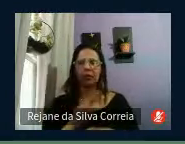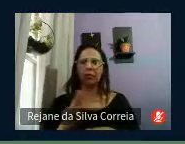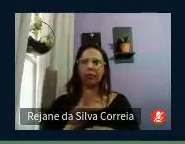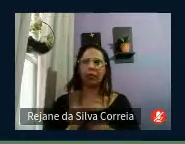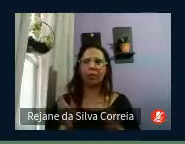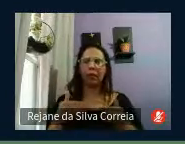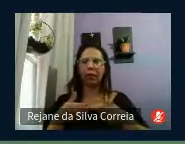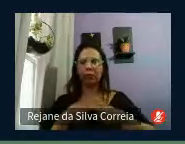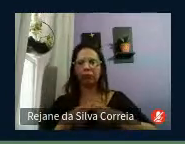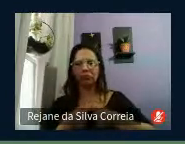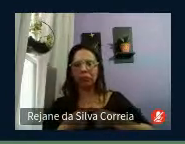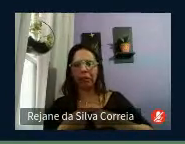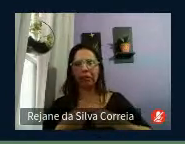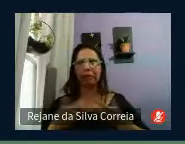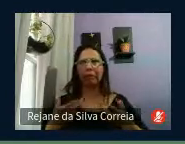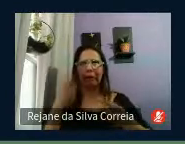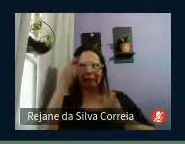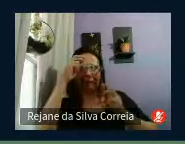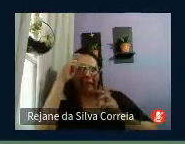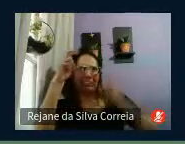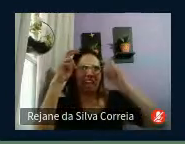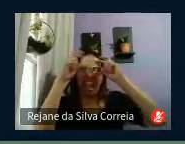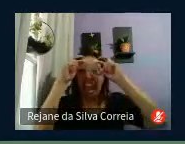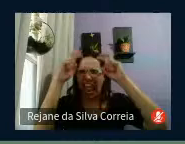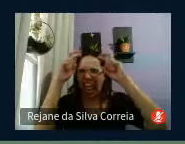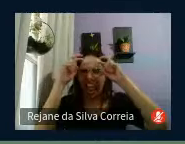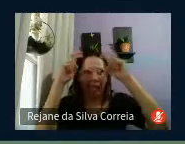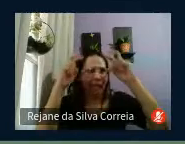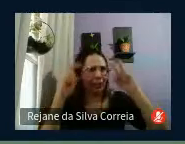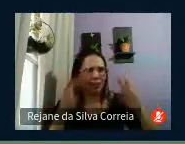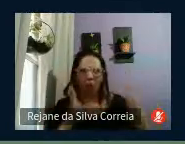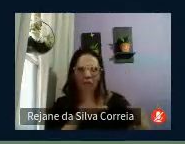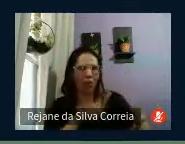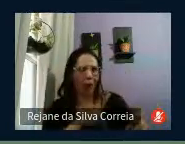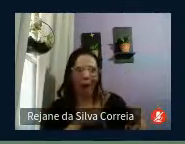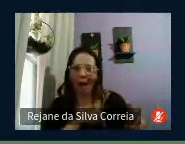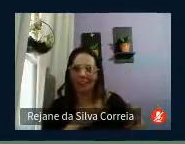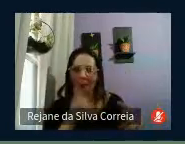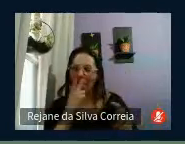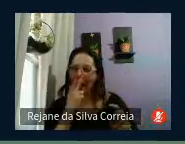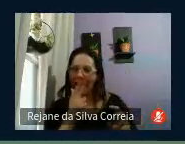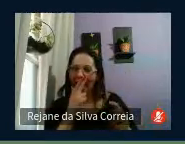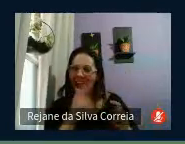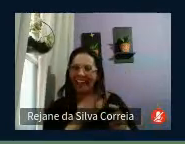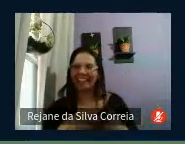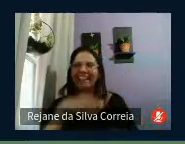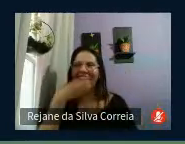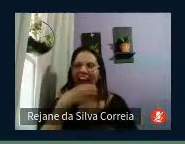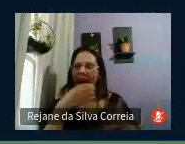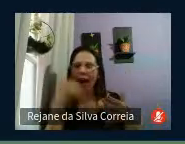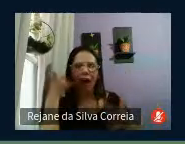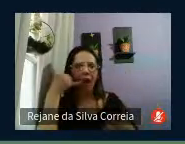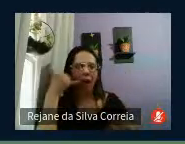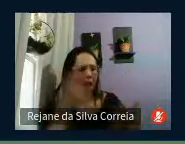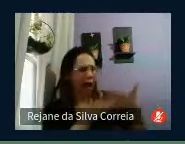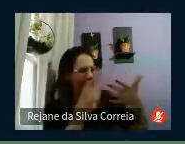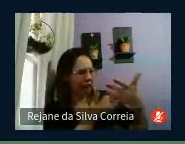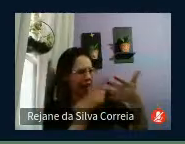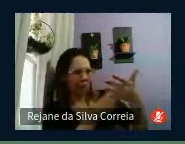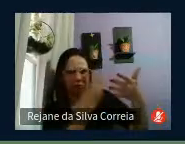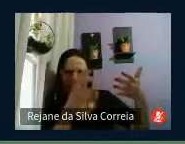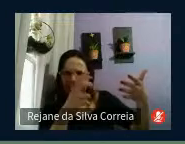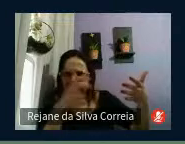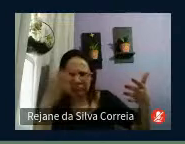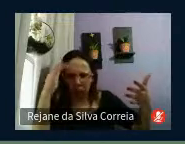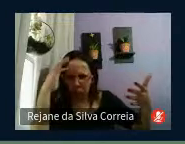autistas como, ah, eles são gênios, seres humanos 2.0, iPhone 15, iPhone 20, uma outra capacidade humana. Na